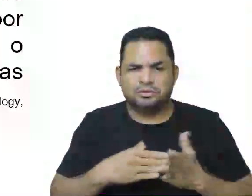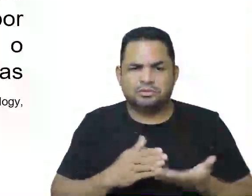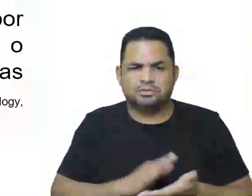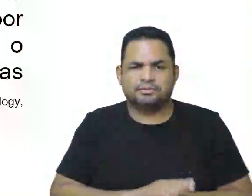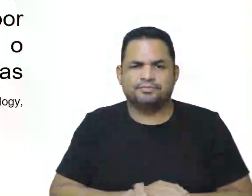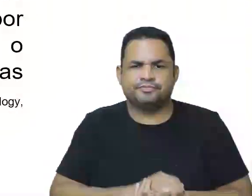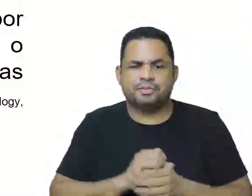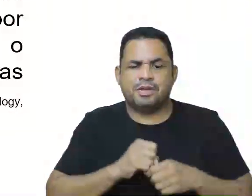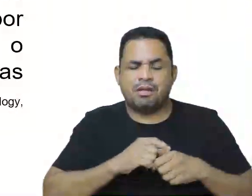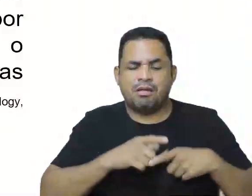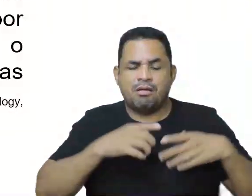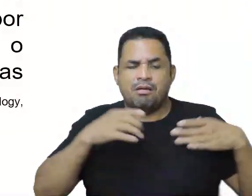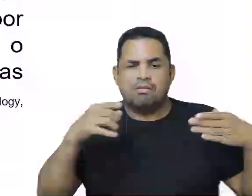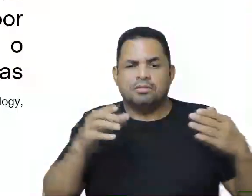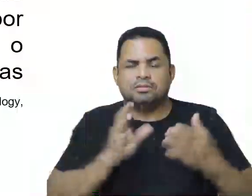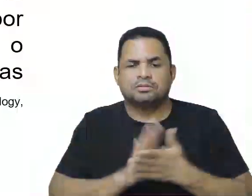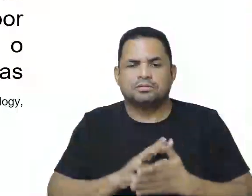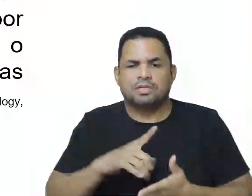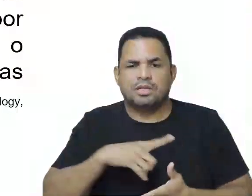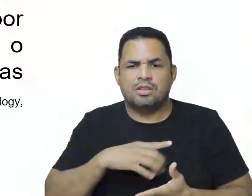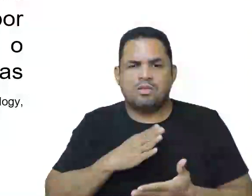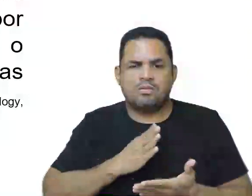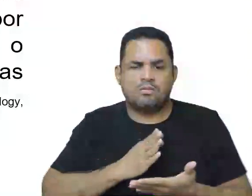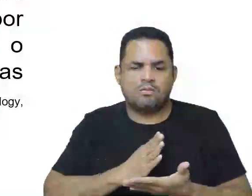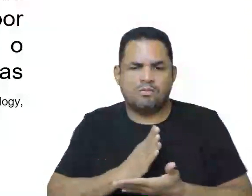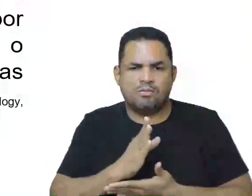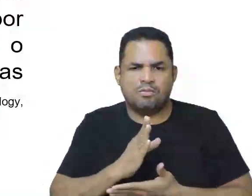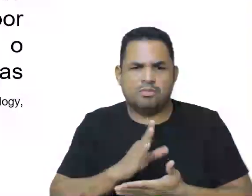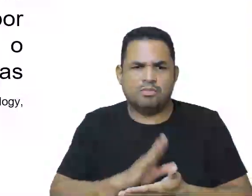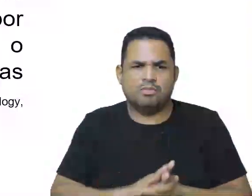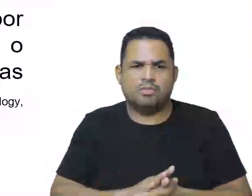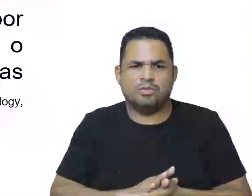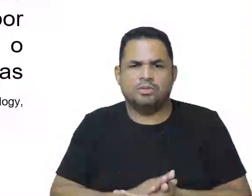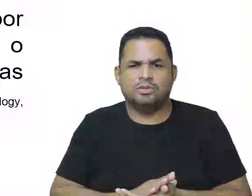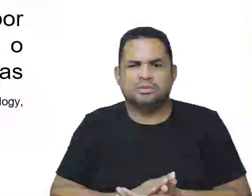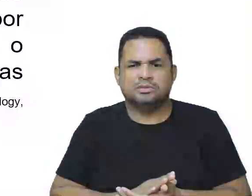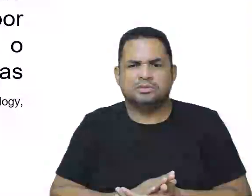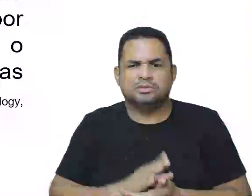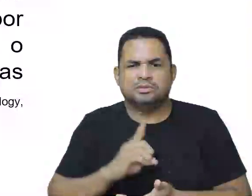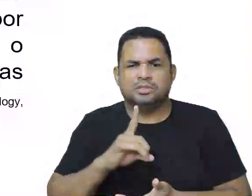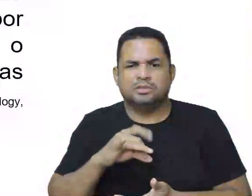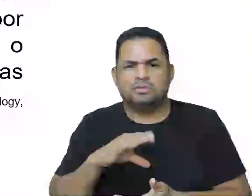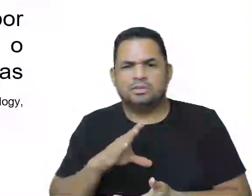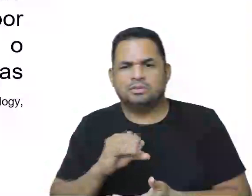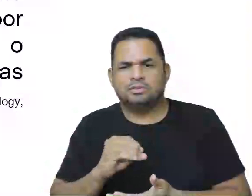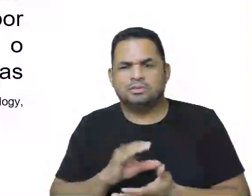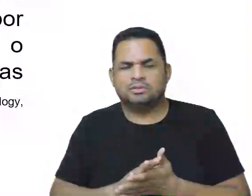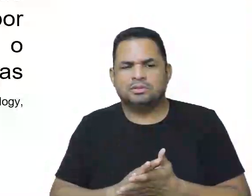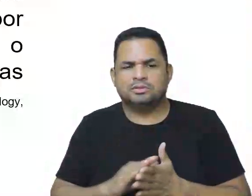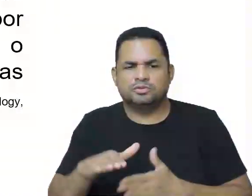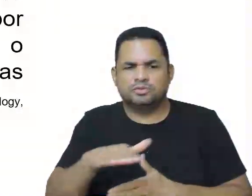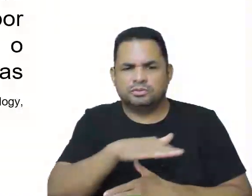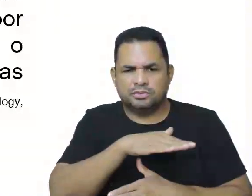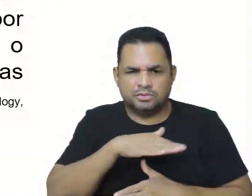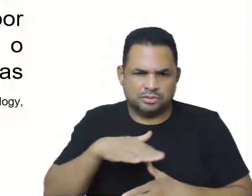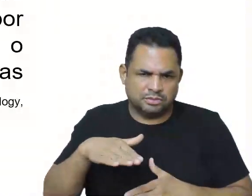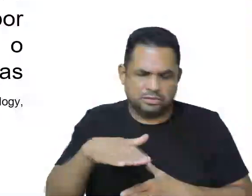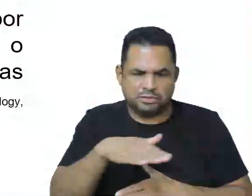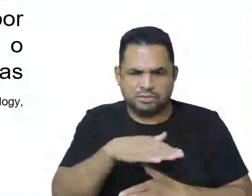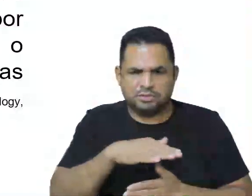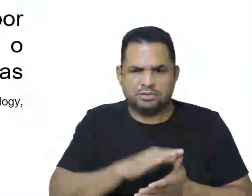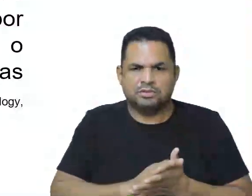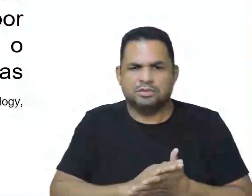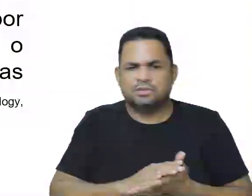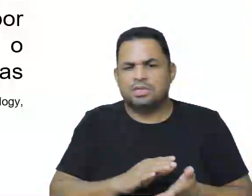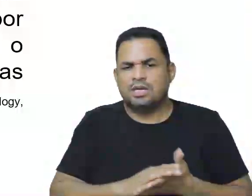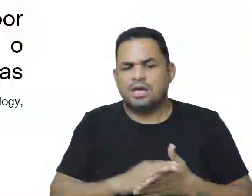mais abrangente envolve os processos de denudação da superfície terrestre de forma geral,